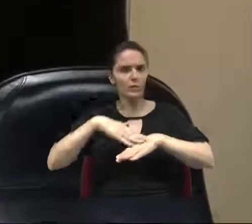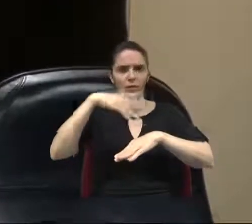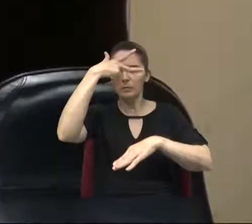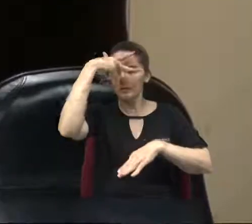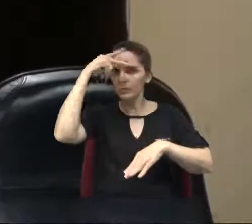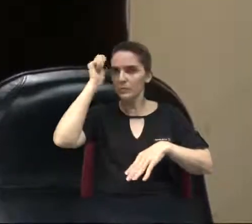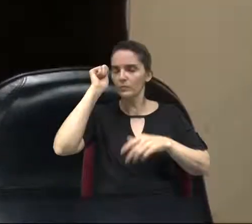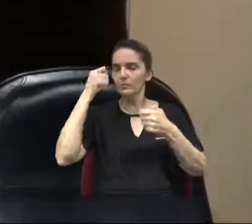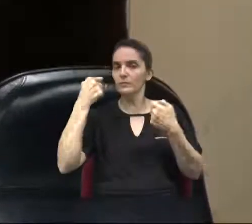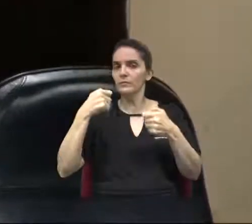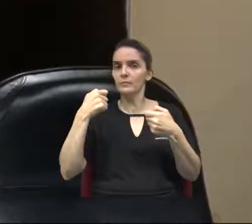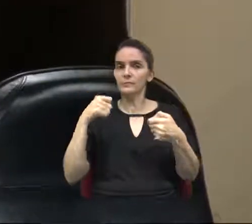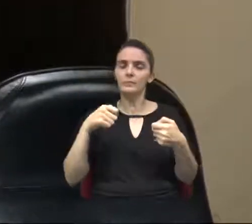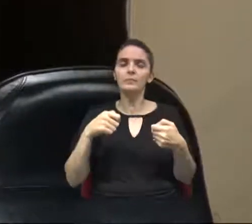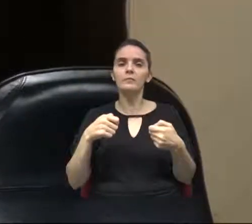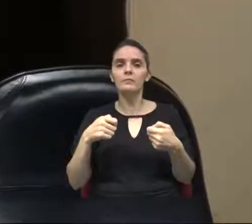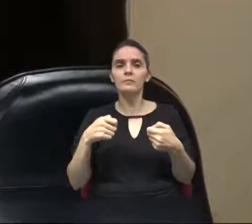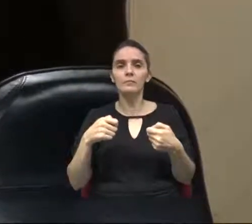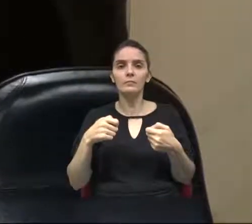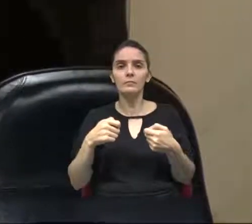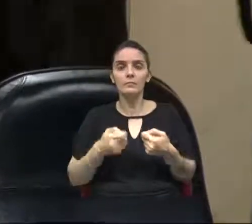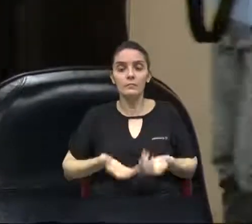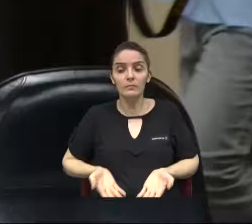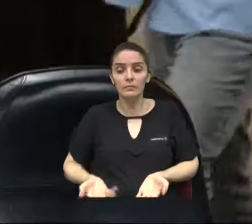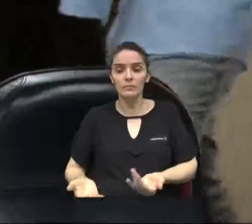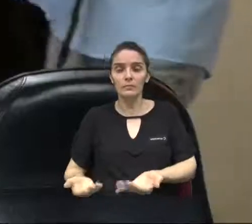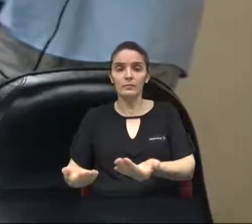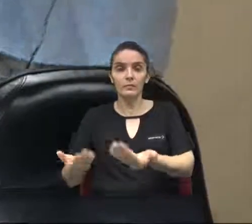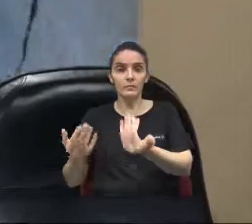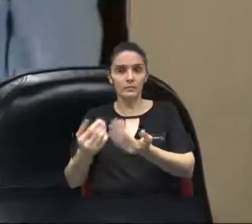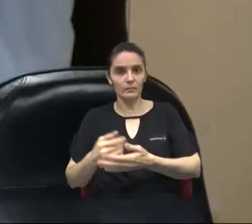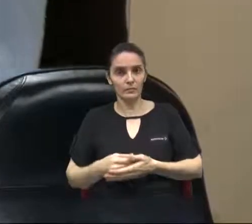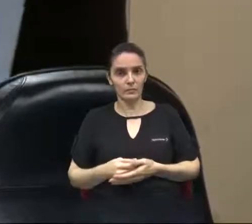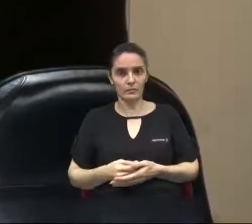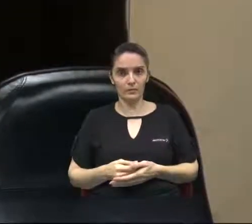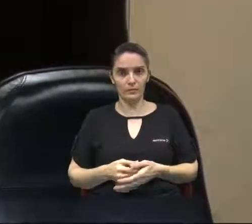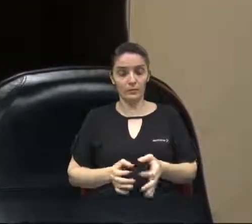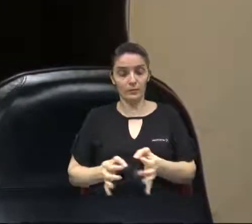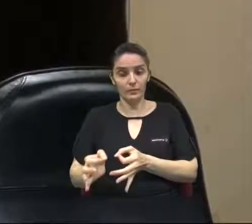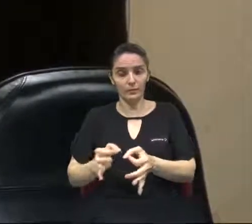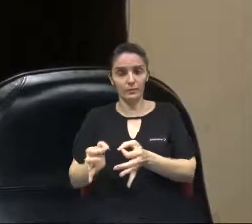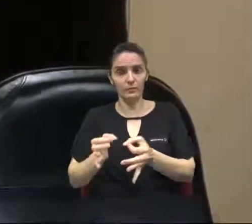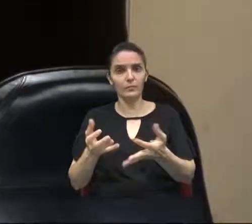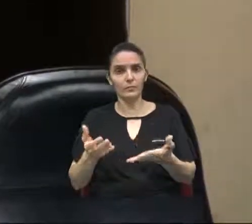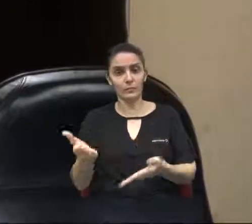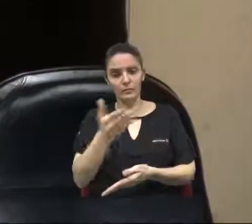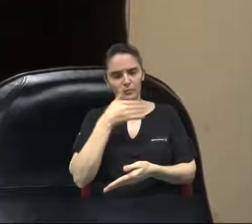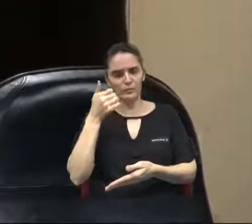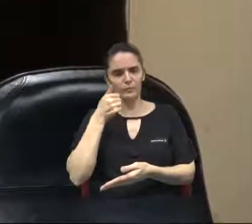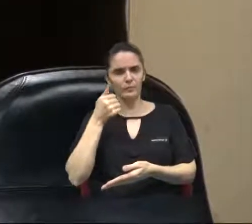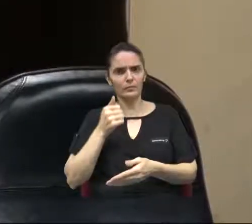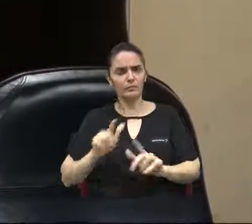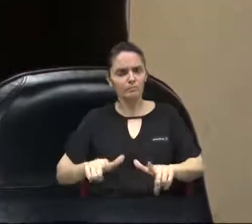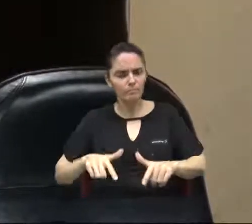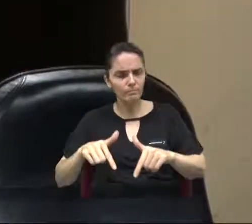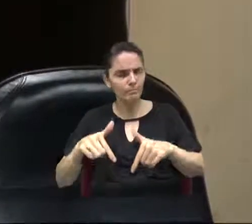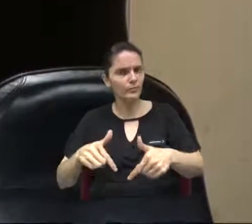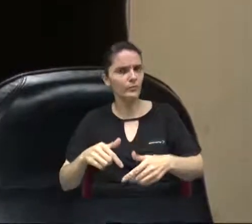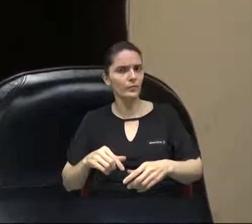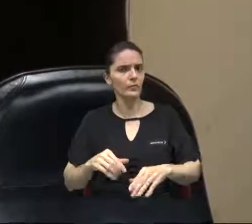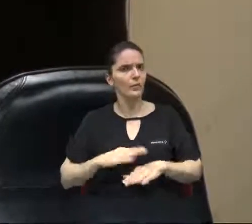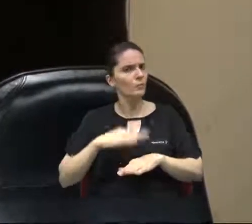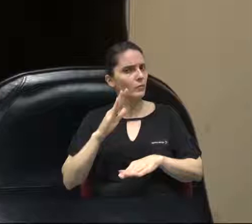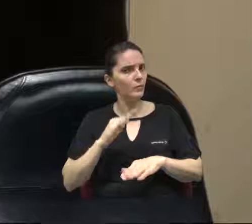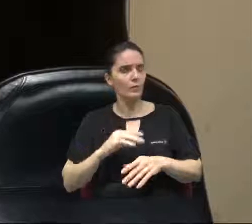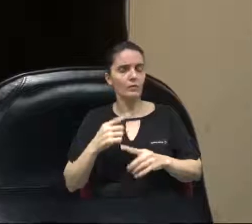ele precisa motivar mais esse projeto do senhor, se empenhar um pouco mais, porque é